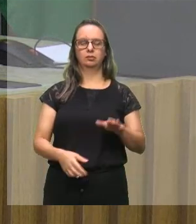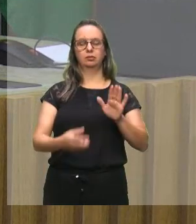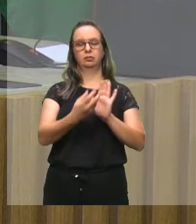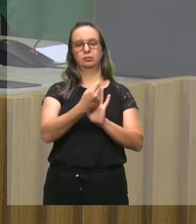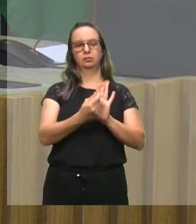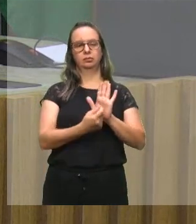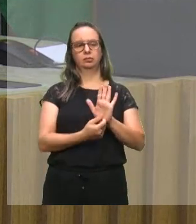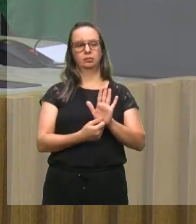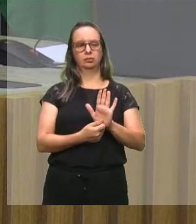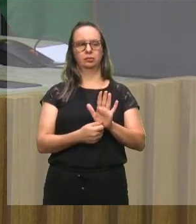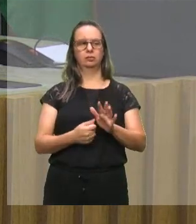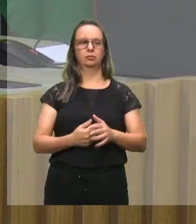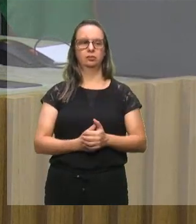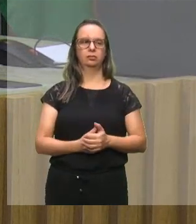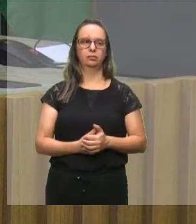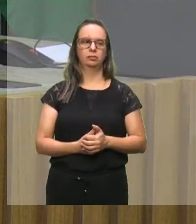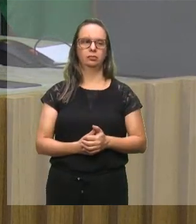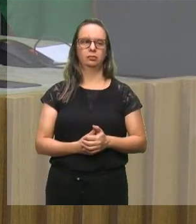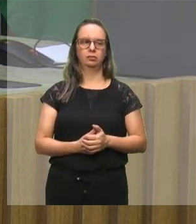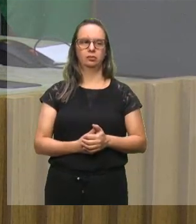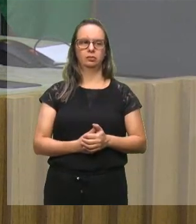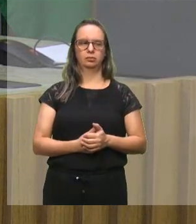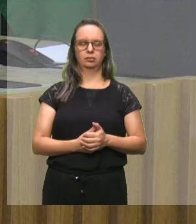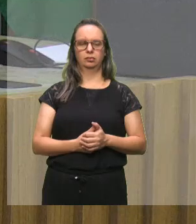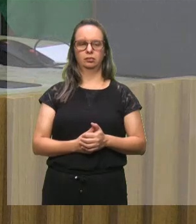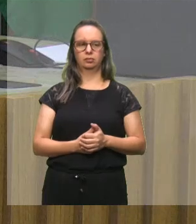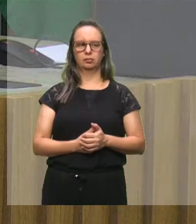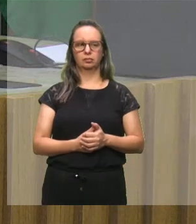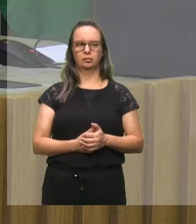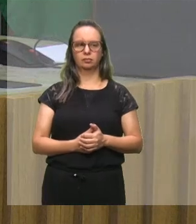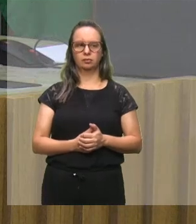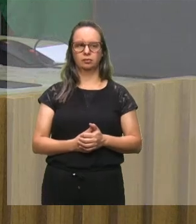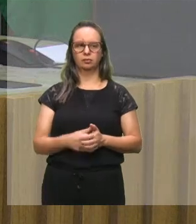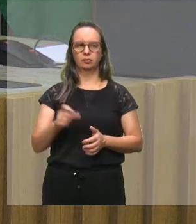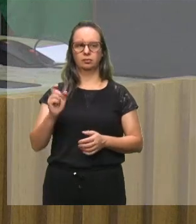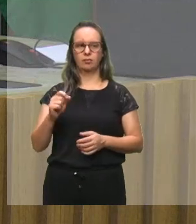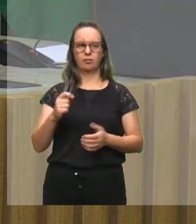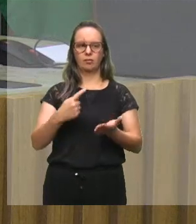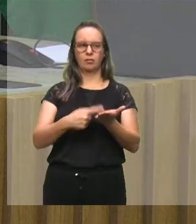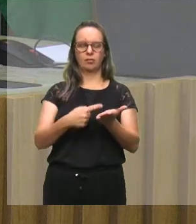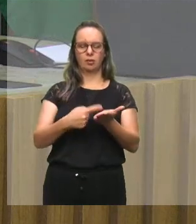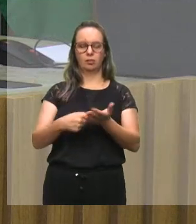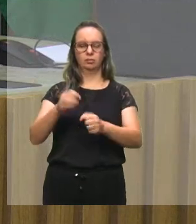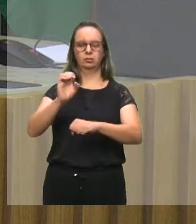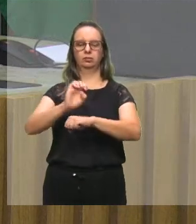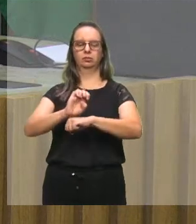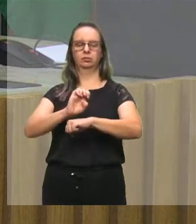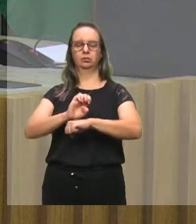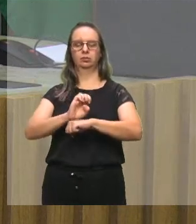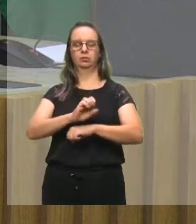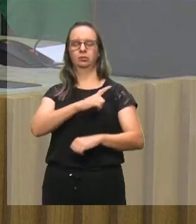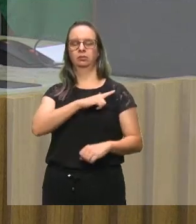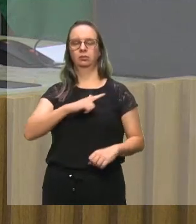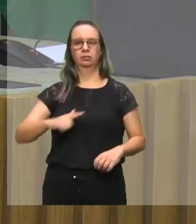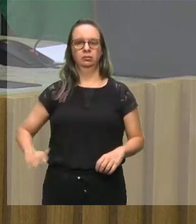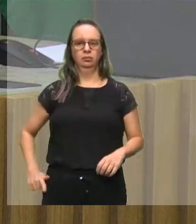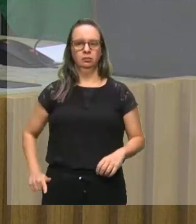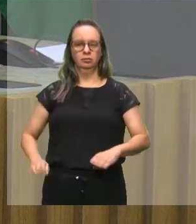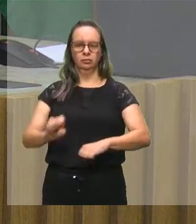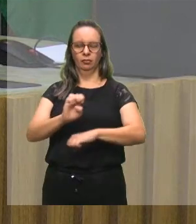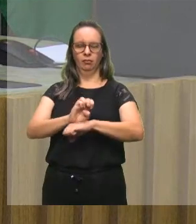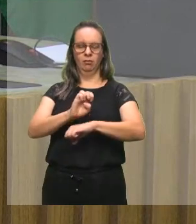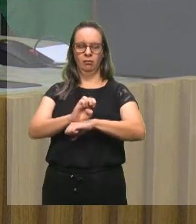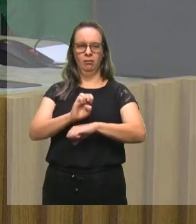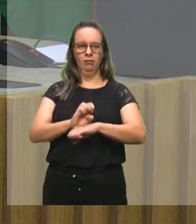orçamento, principalmente na alta e média complexidade, que é um compromisso do Estado, do governo do Estado, e o governo do Estado